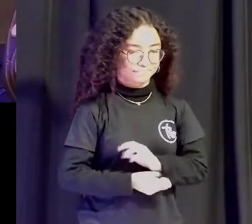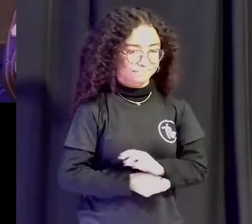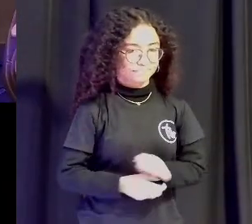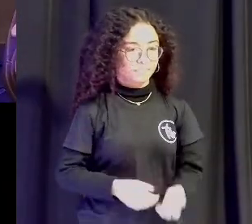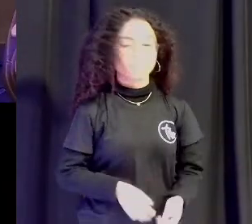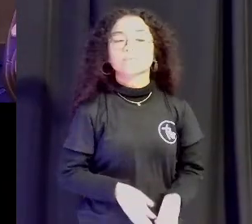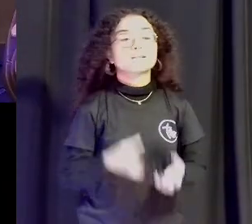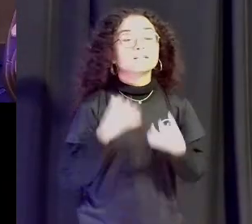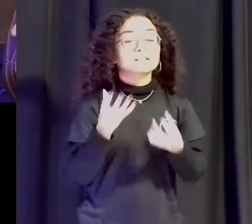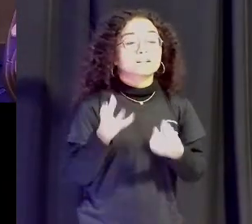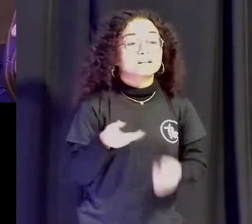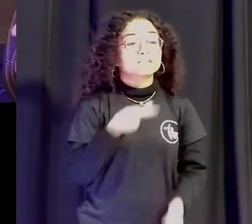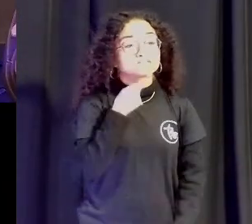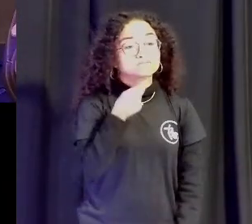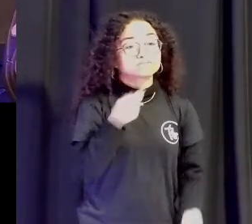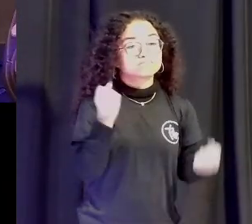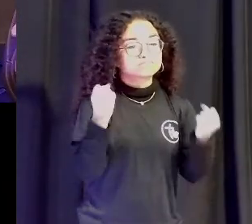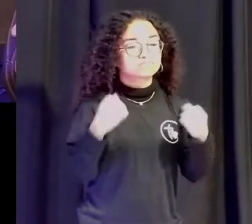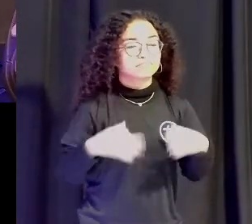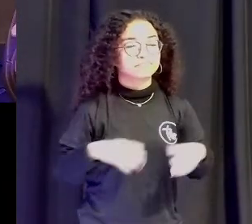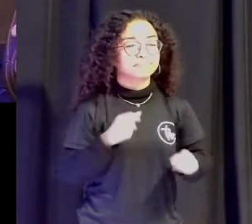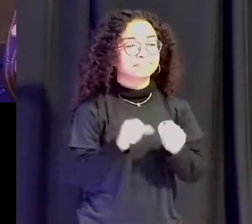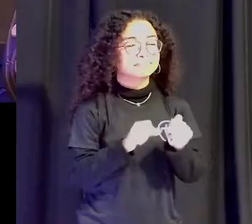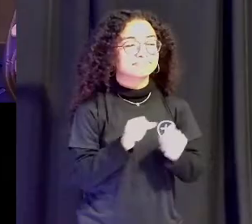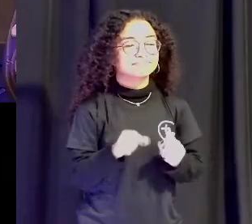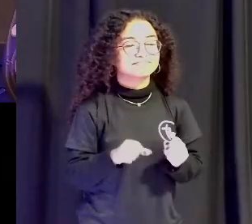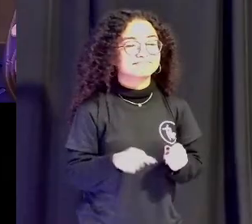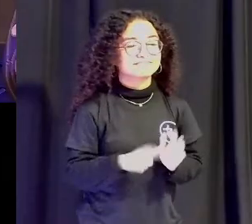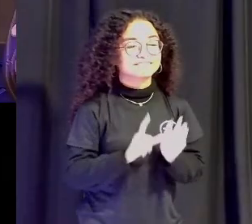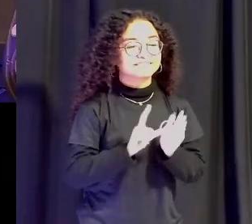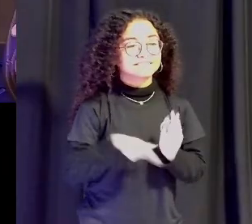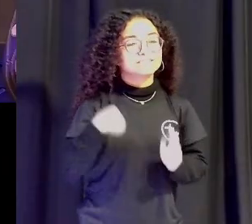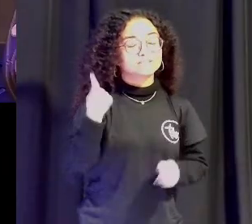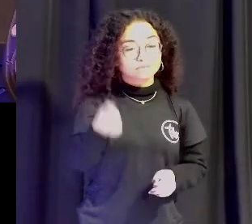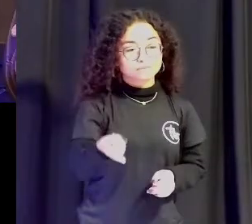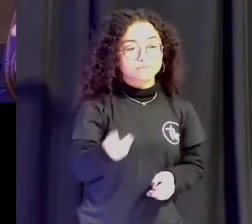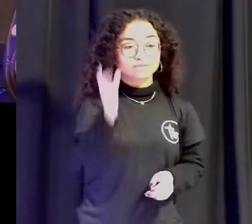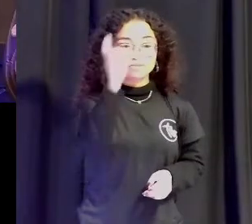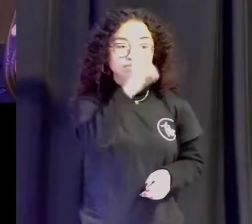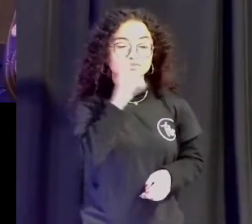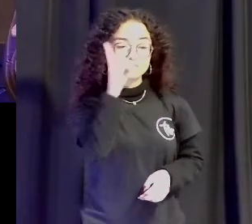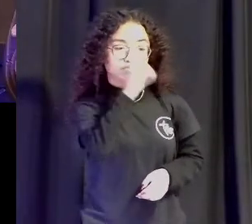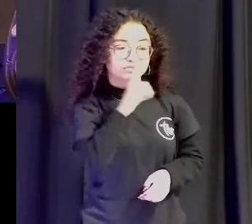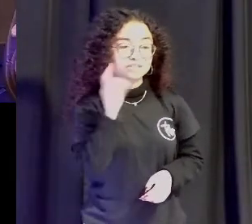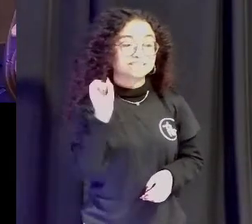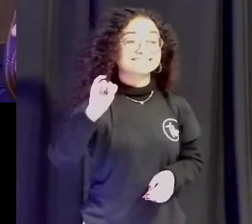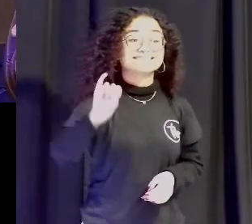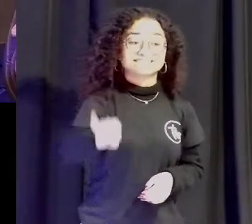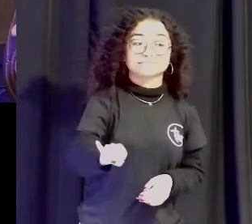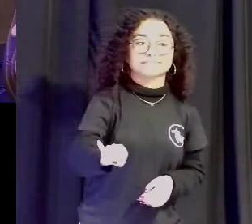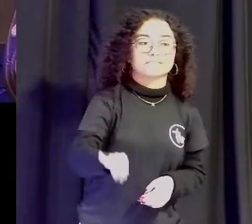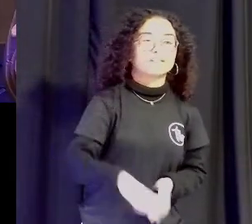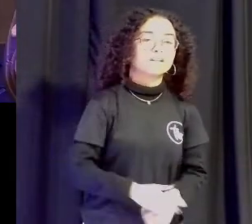Eu quero dizer que no próximo domingo, se amanhã o Brasil passar de